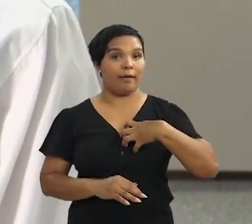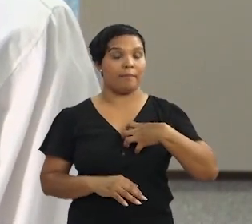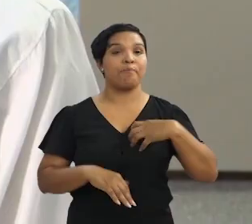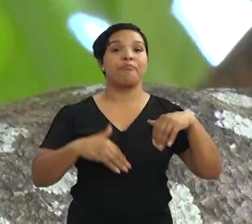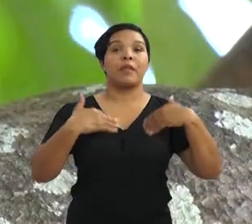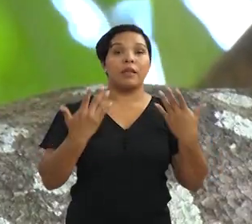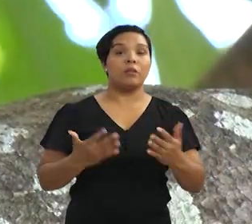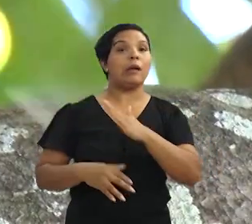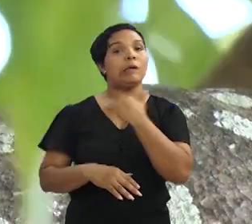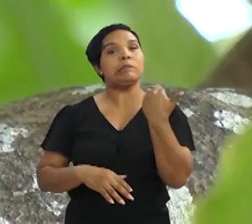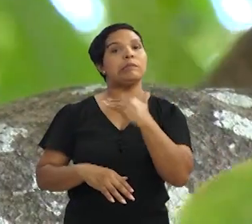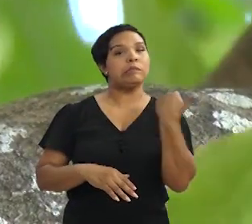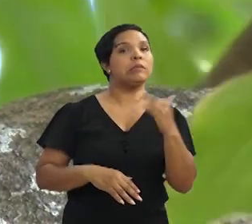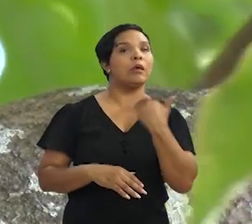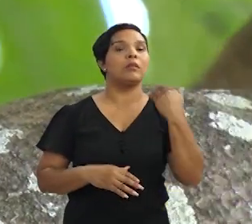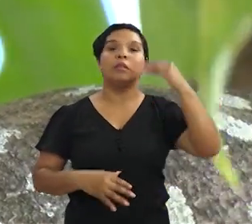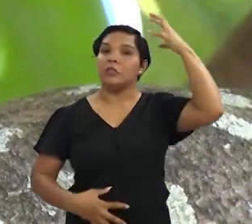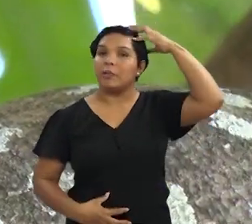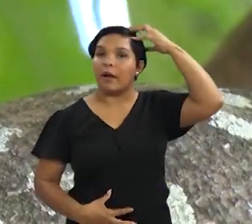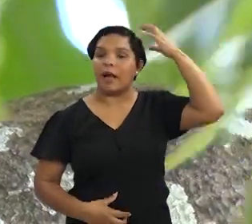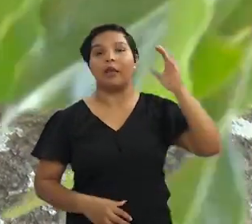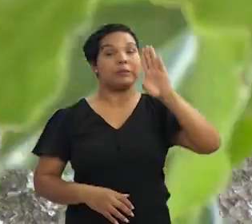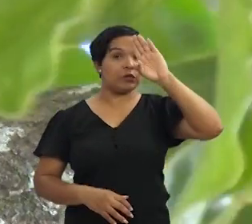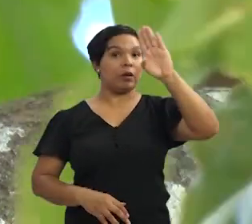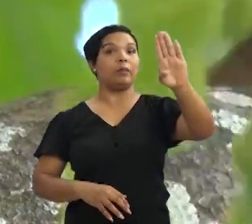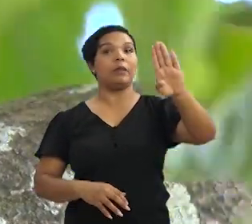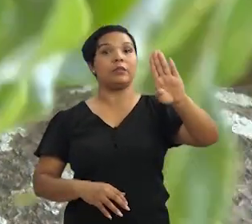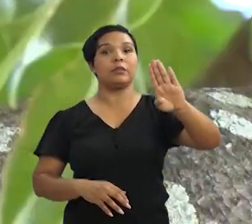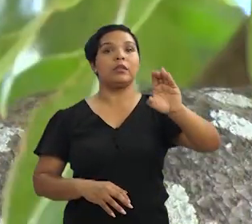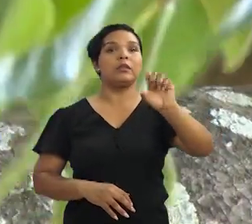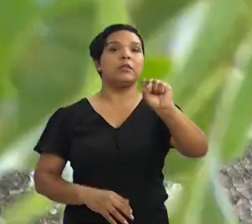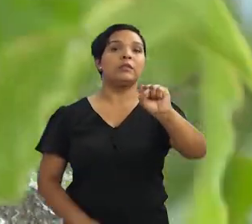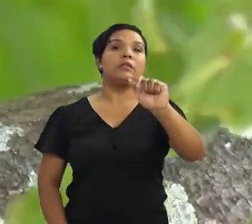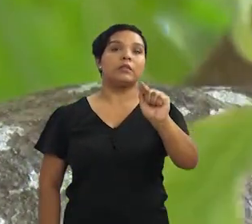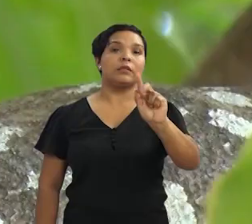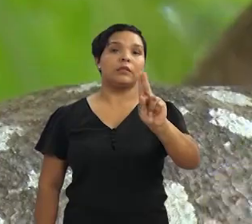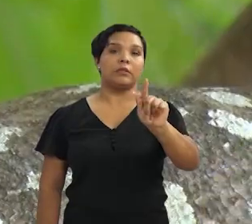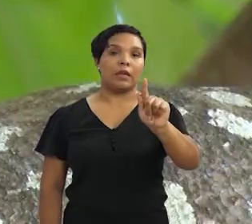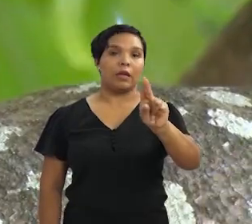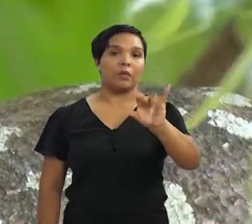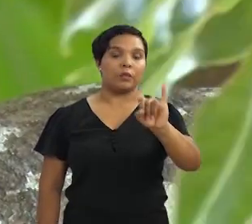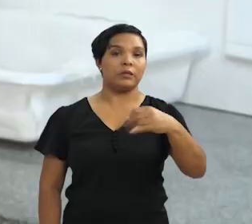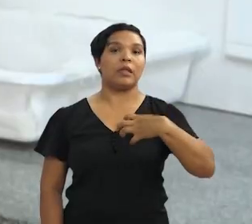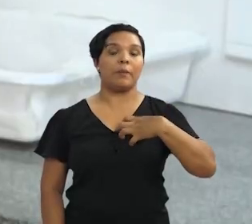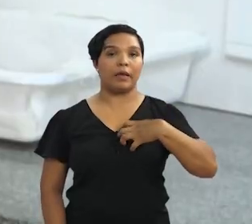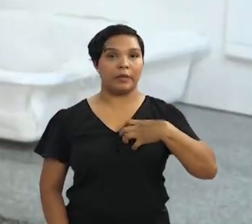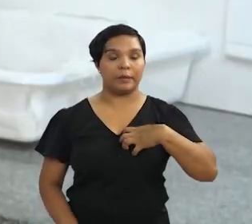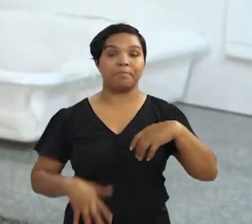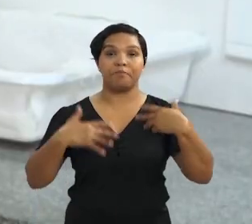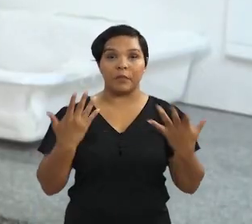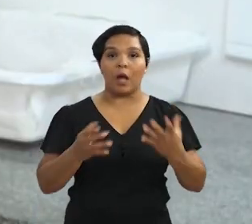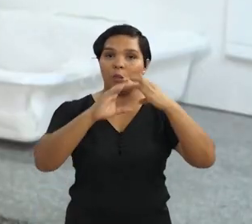da Bahia. Então teve uma mortalidade muito grande de macacos, principalmente de saguis na Bahia. Diante